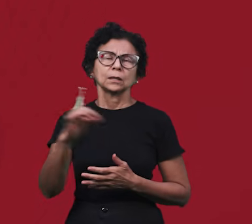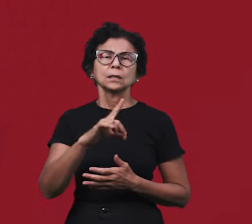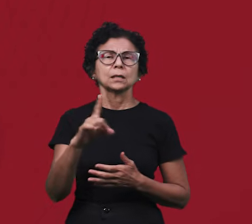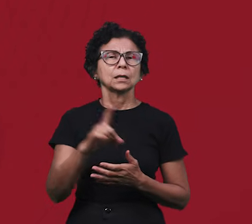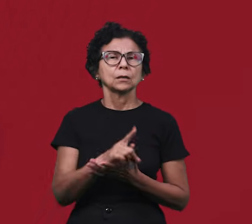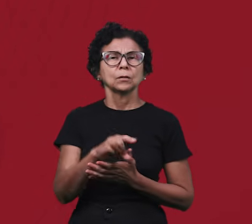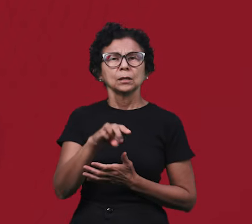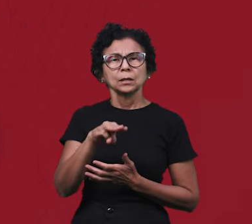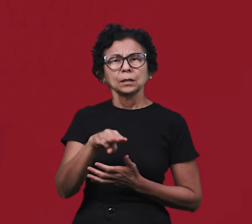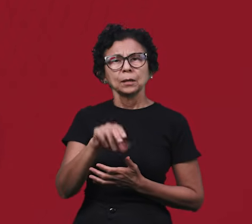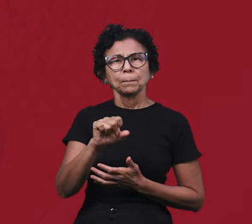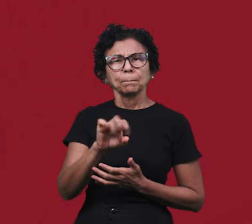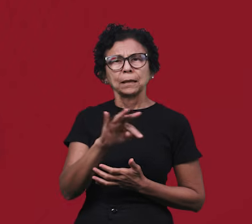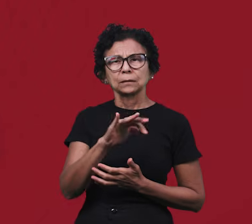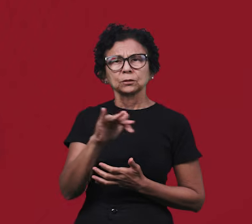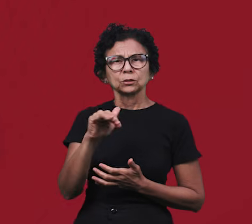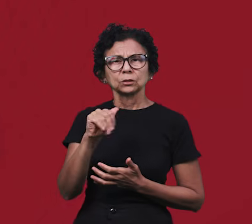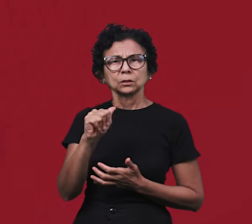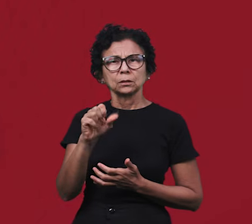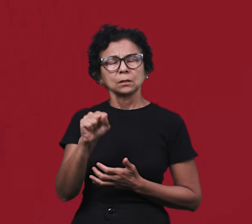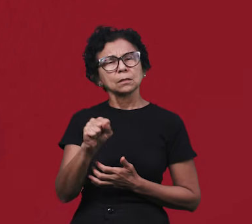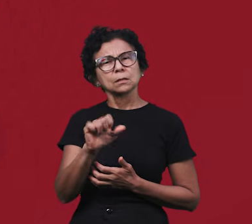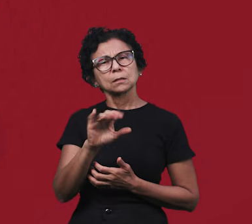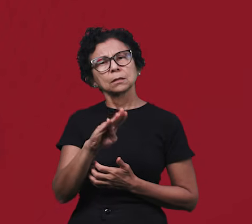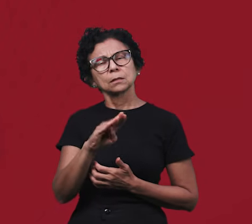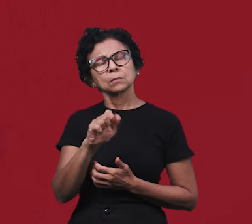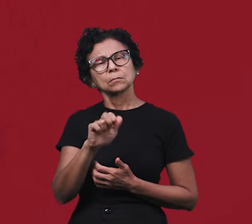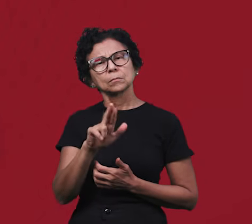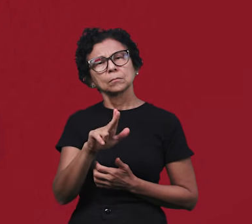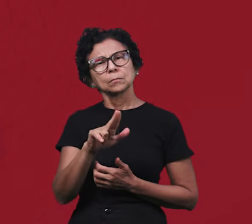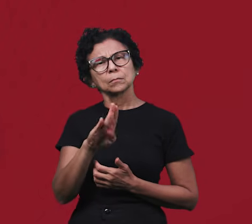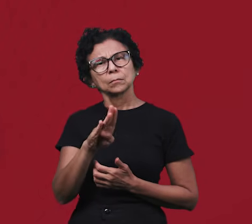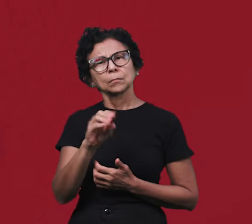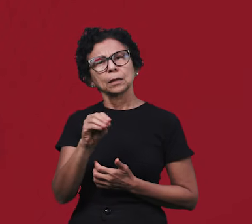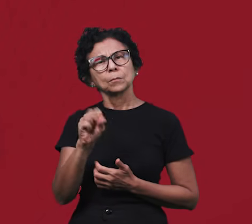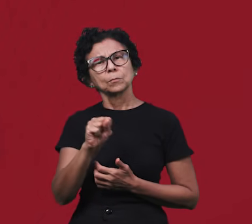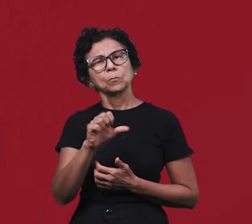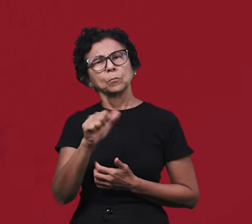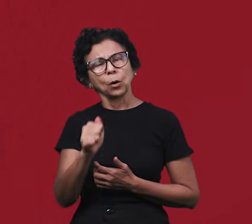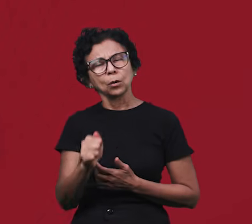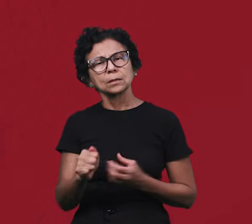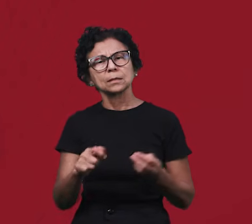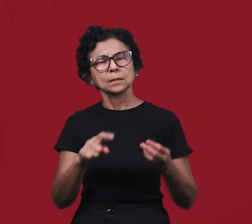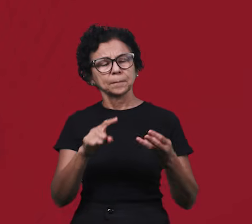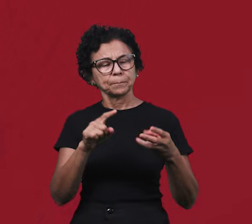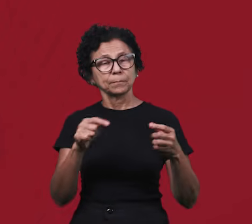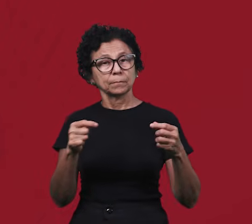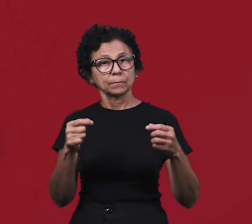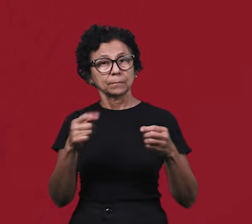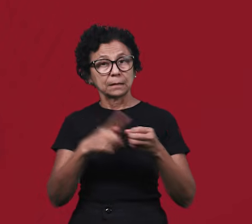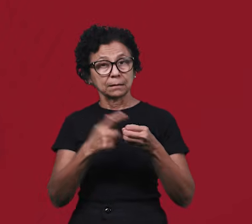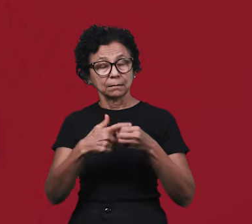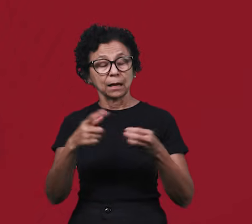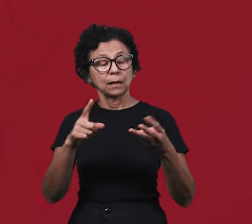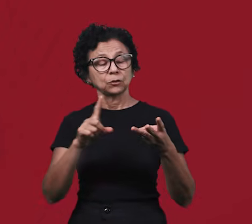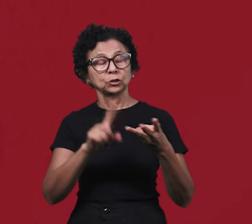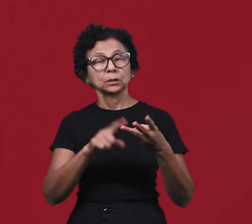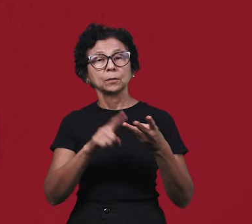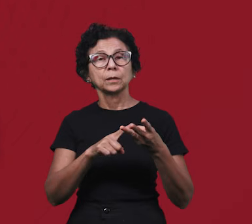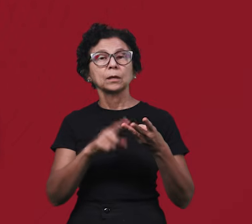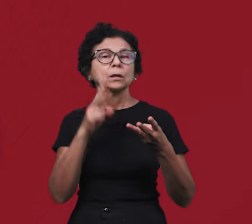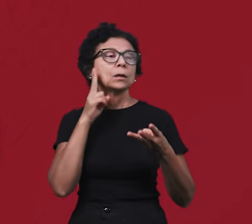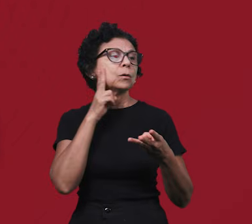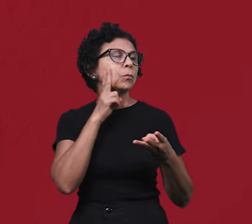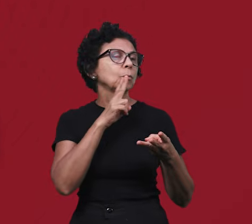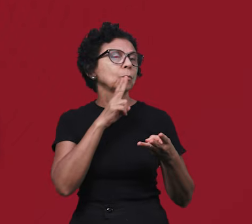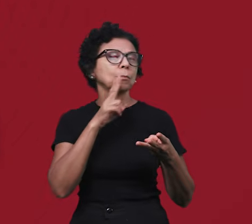aqui próxima, Ubá também, e de todas as formas que aqui foi assistido, eles também foram, inclusive